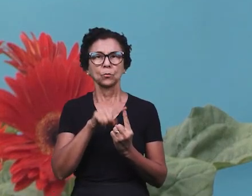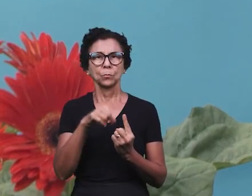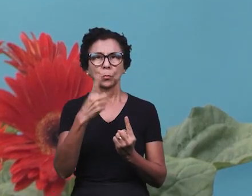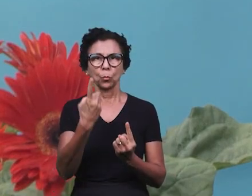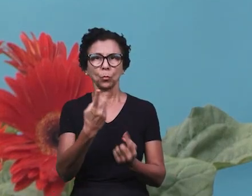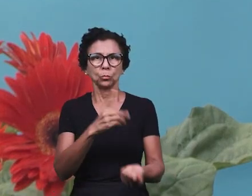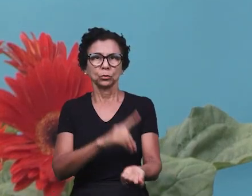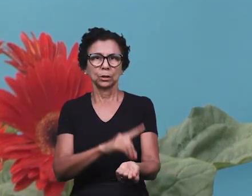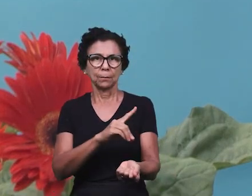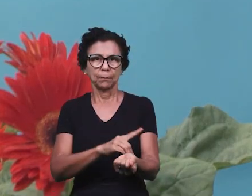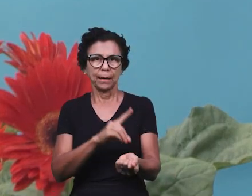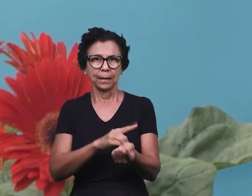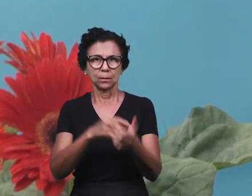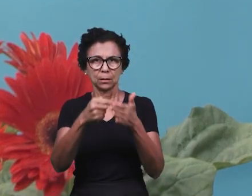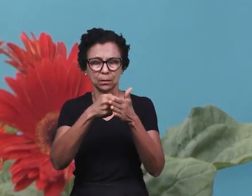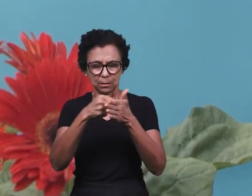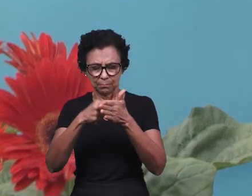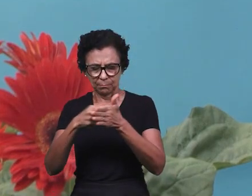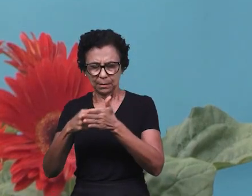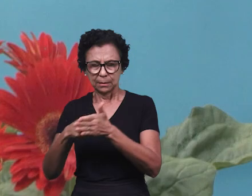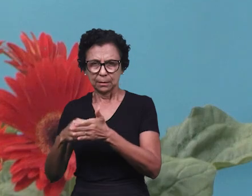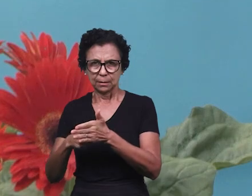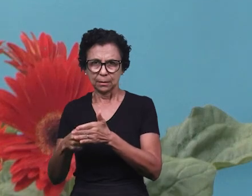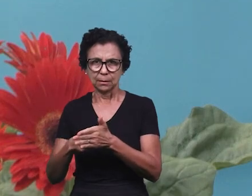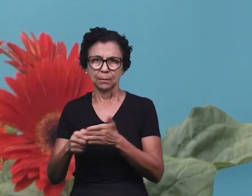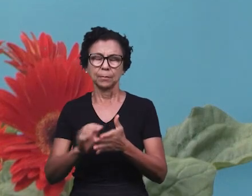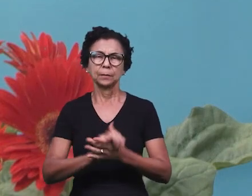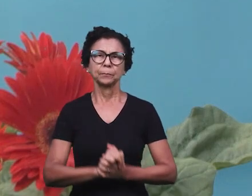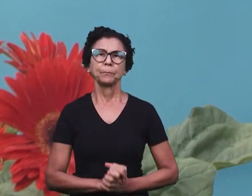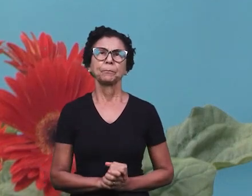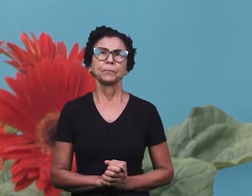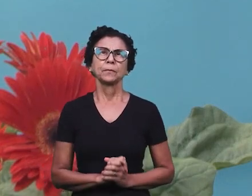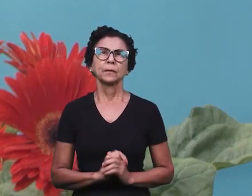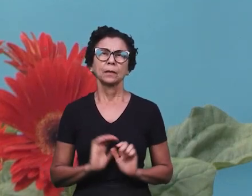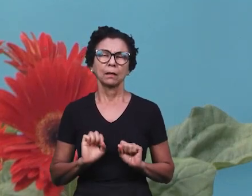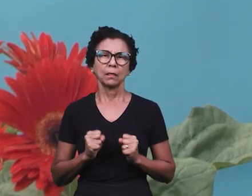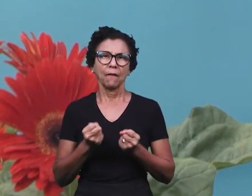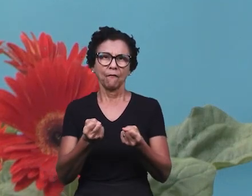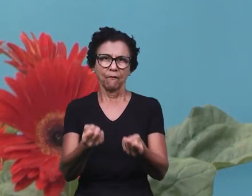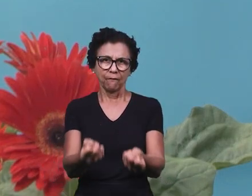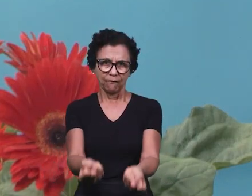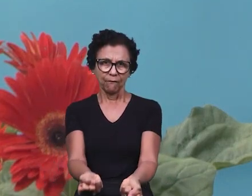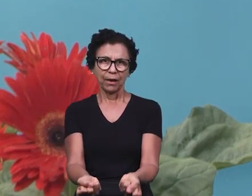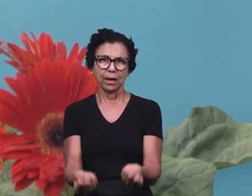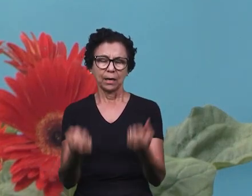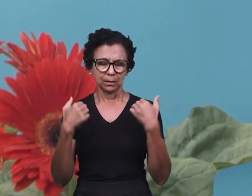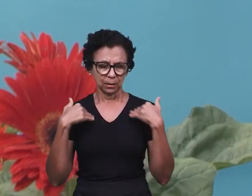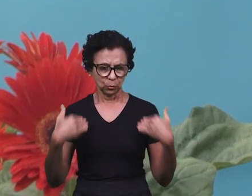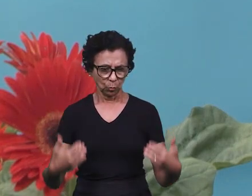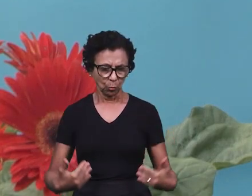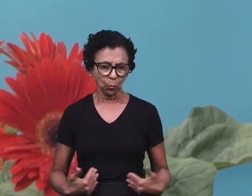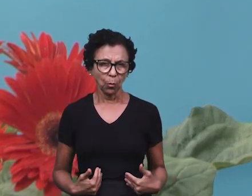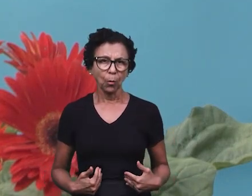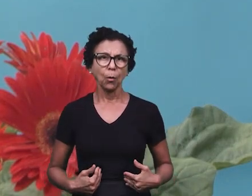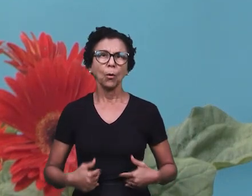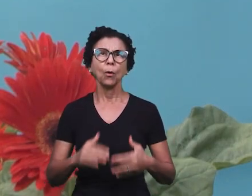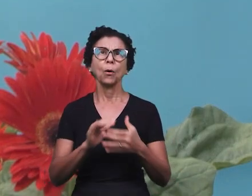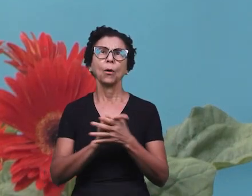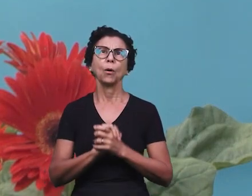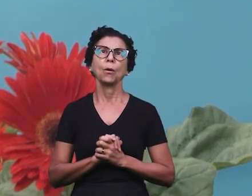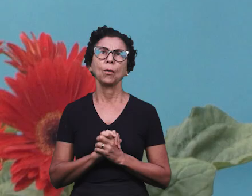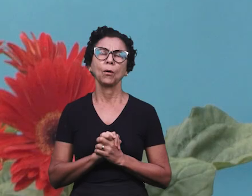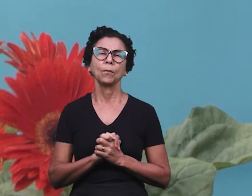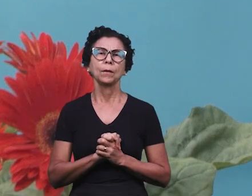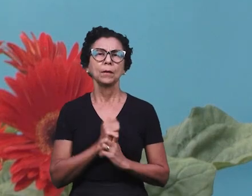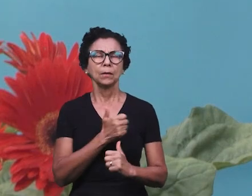de fazer o diagnóstico, nós dosamos também esses anticorpos. Anticorpos anti-insulina, anticorpos anti-ilhotas